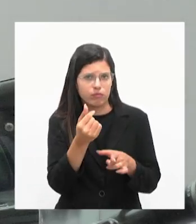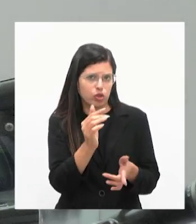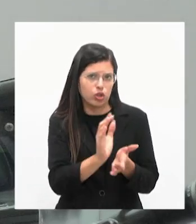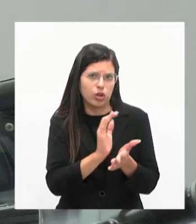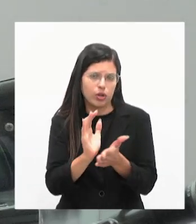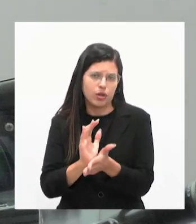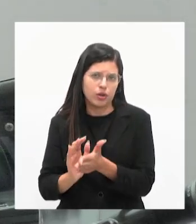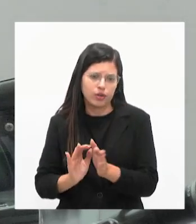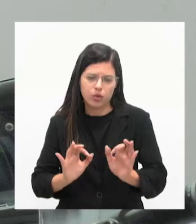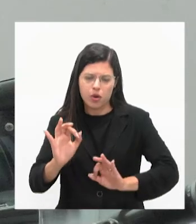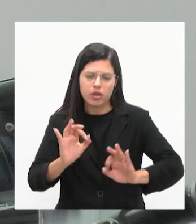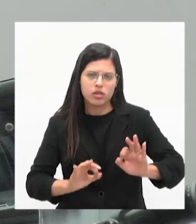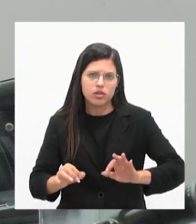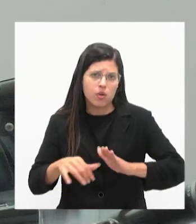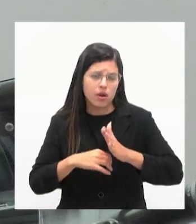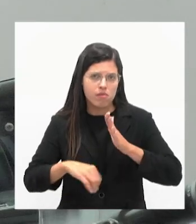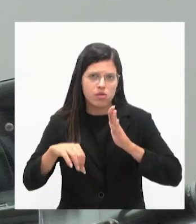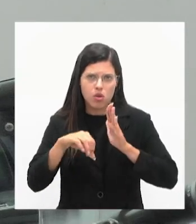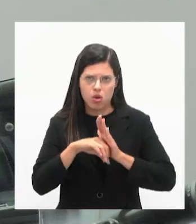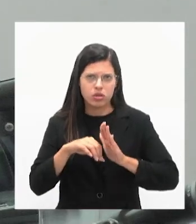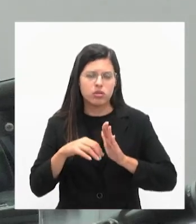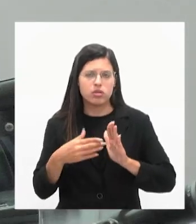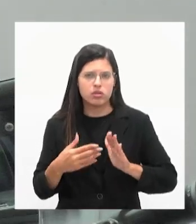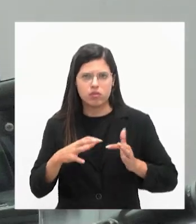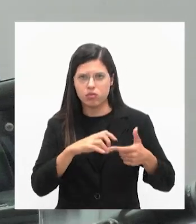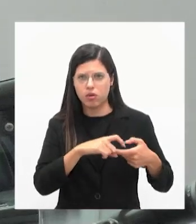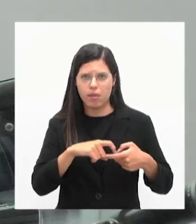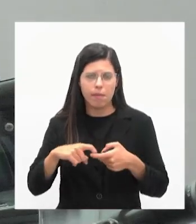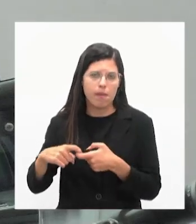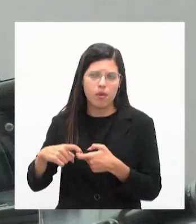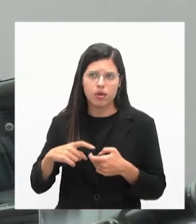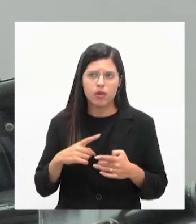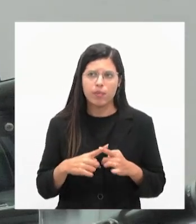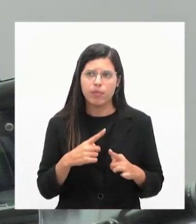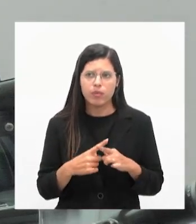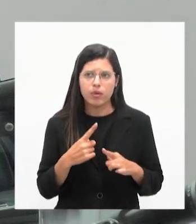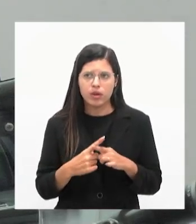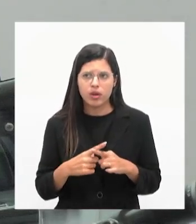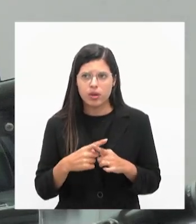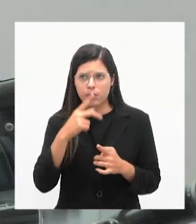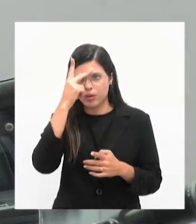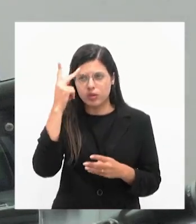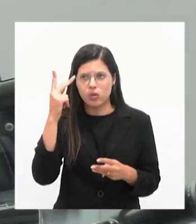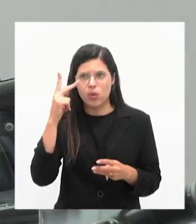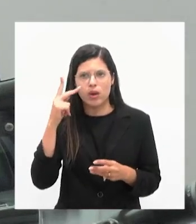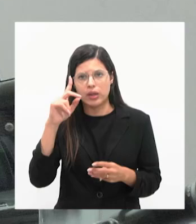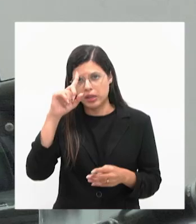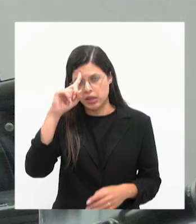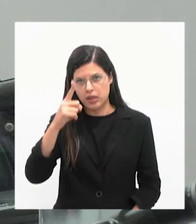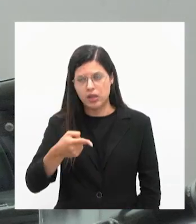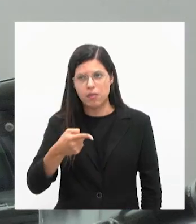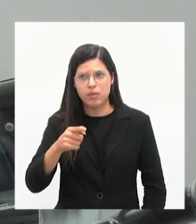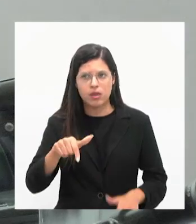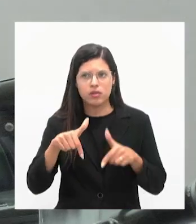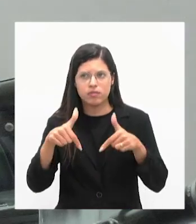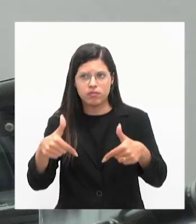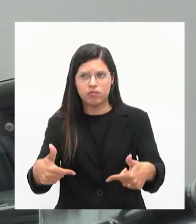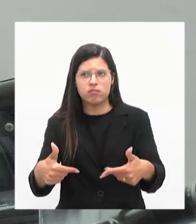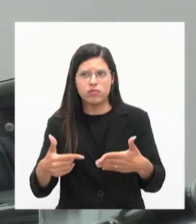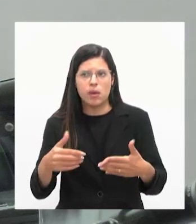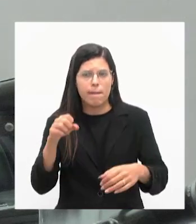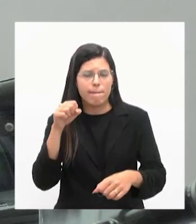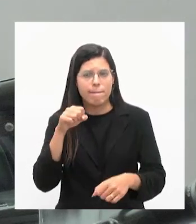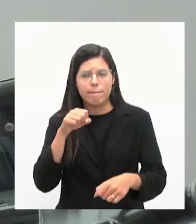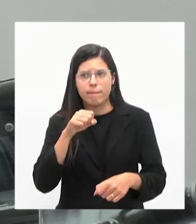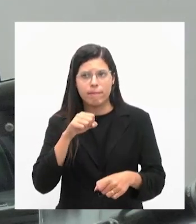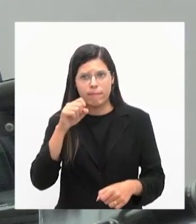Porque é muito cômodo aquele que determina a realização das operações, determinar que essa pouca vergonha aconteça, mandar a polícia ir